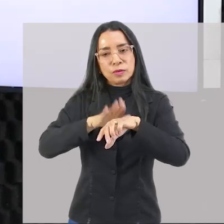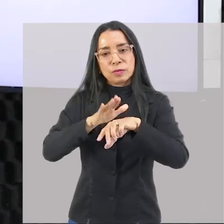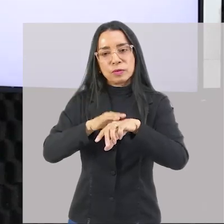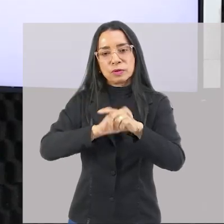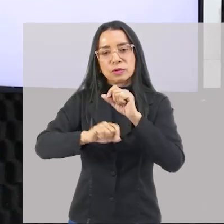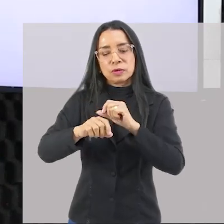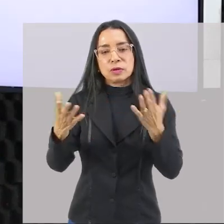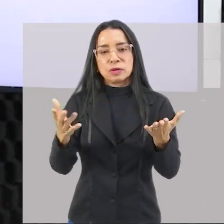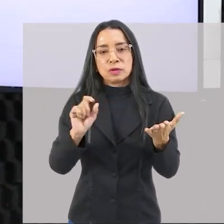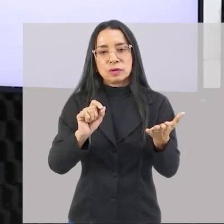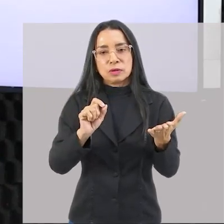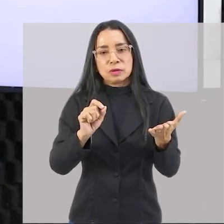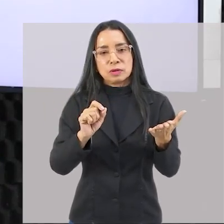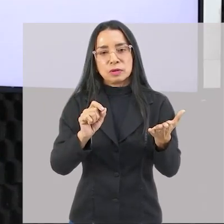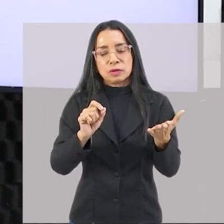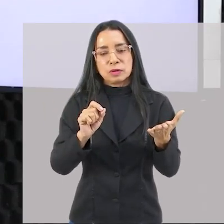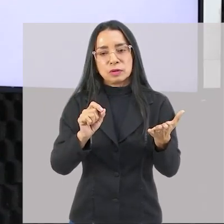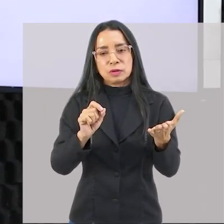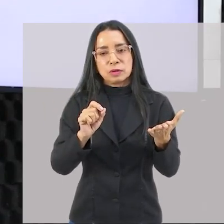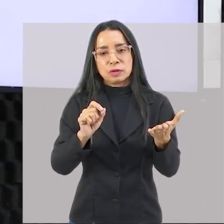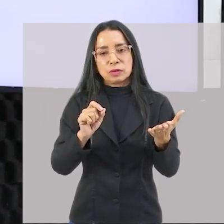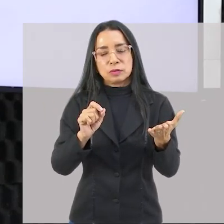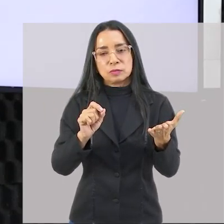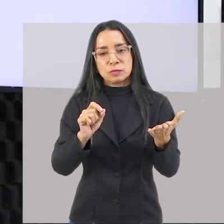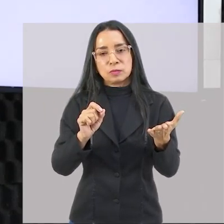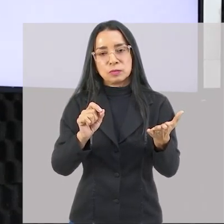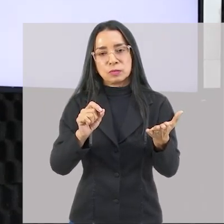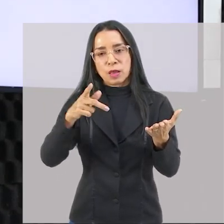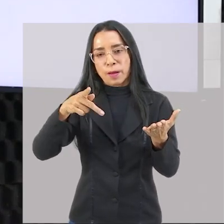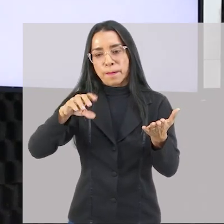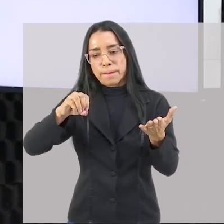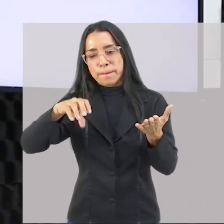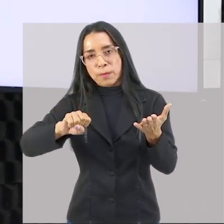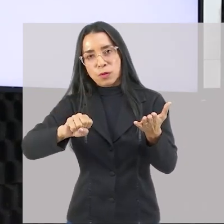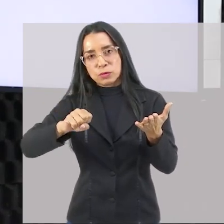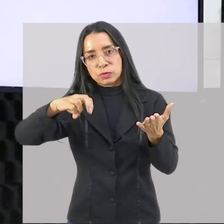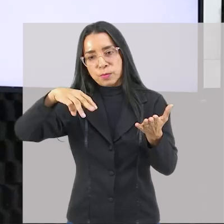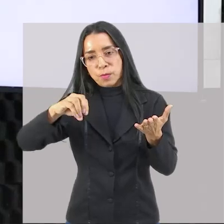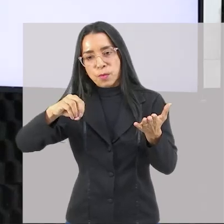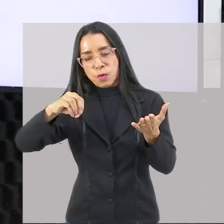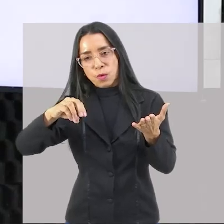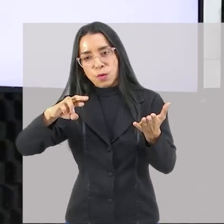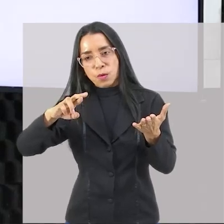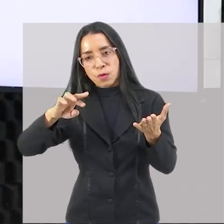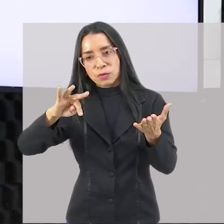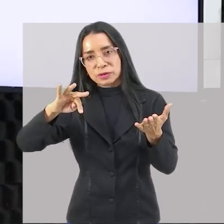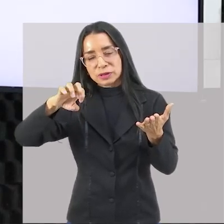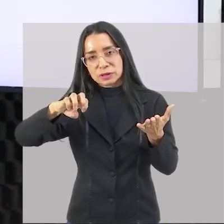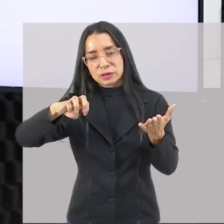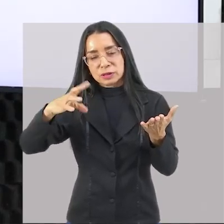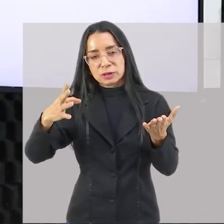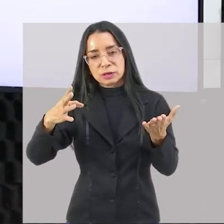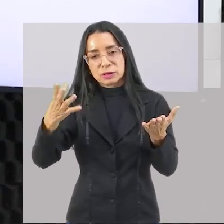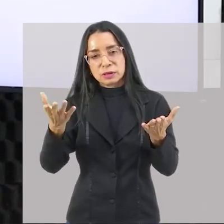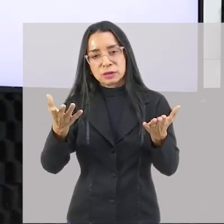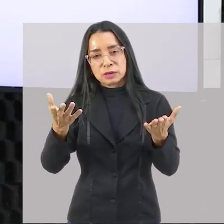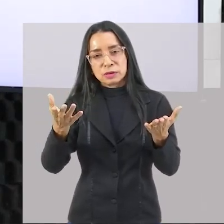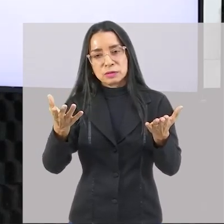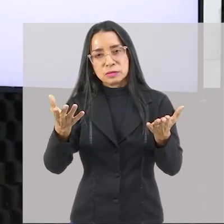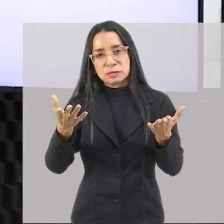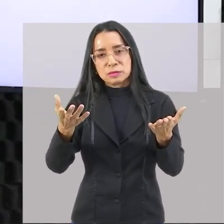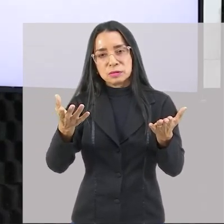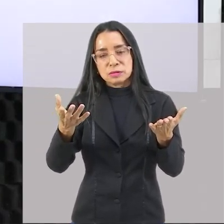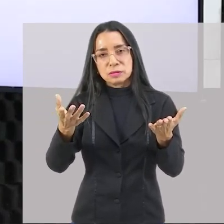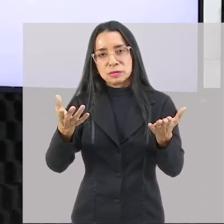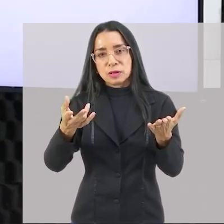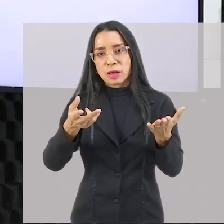várias vertentes de leitura, tinha uma foto chamada foto pós-mortem, né, post-mortem, acho que é isso a pronúncia, post-mortem, ou a pronúncia